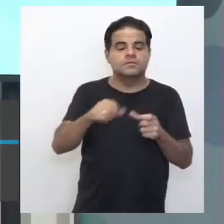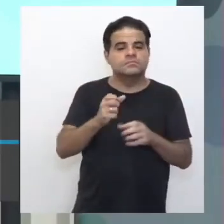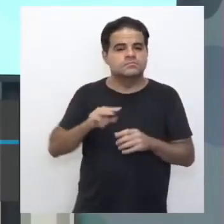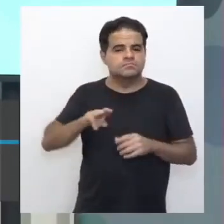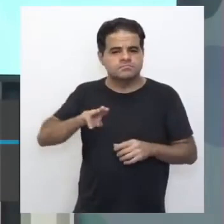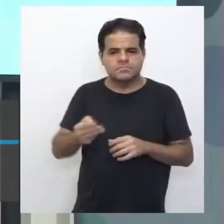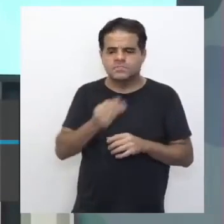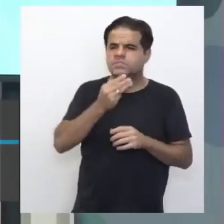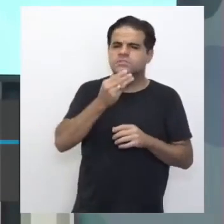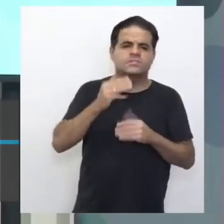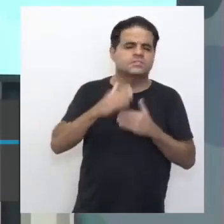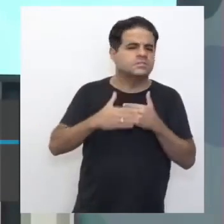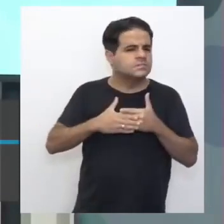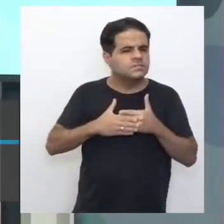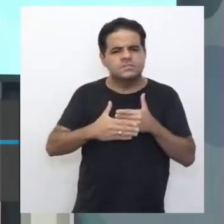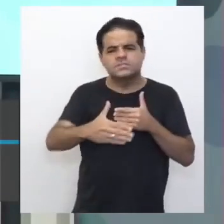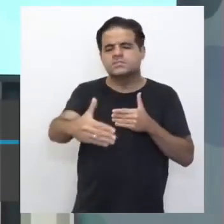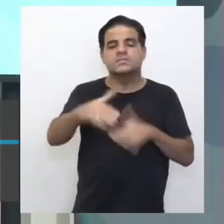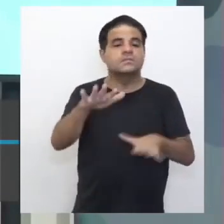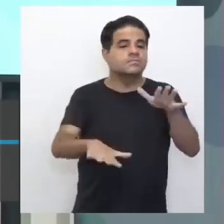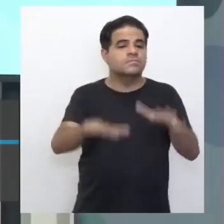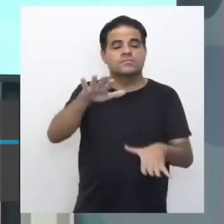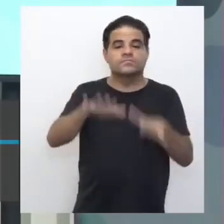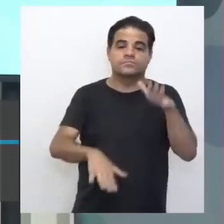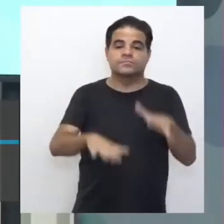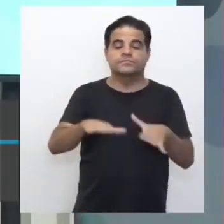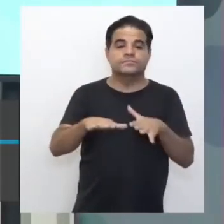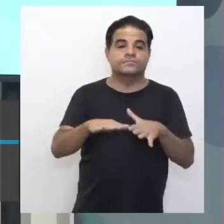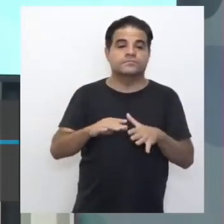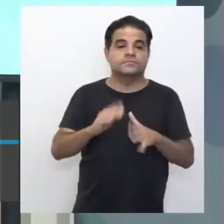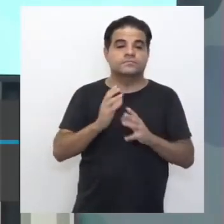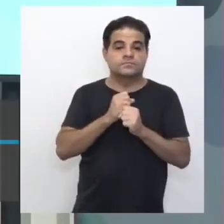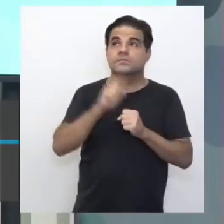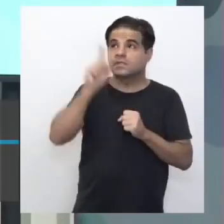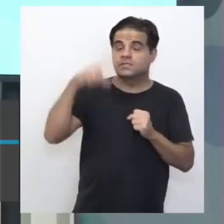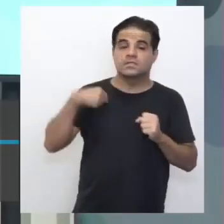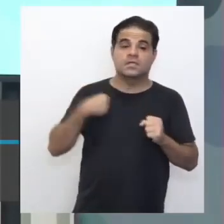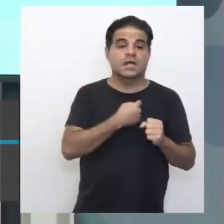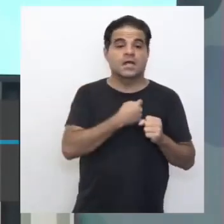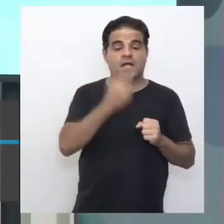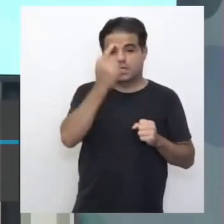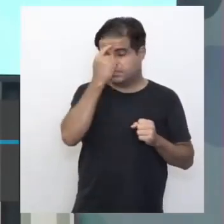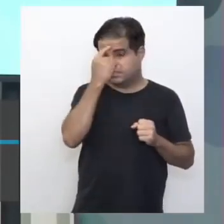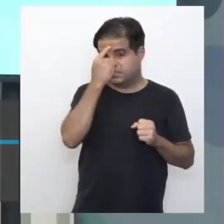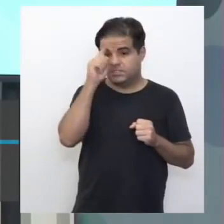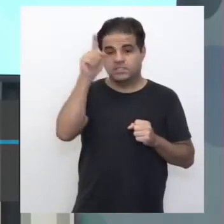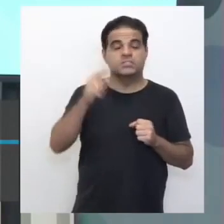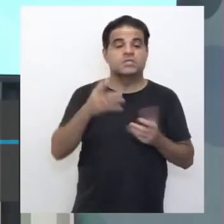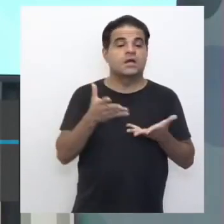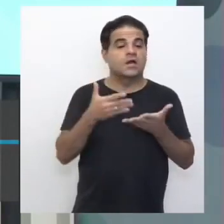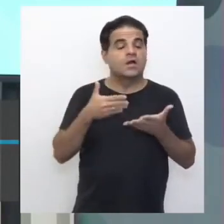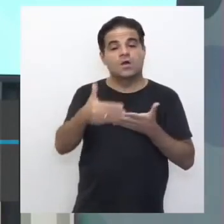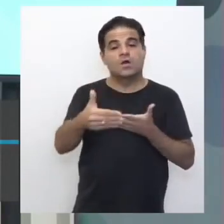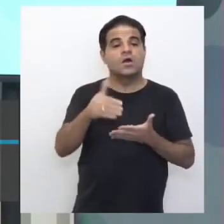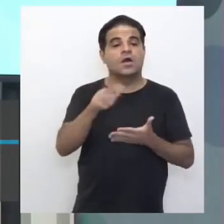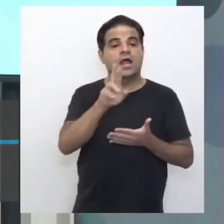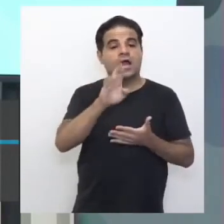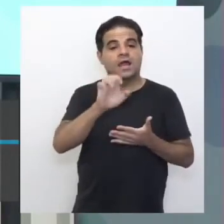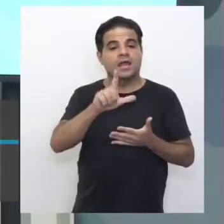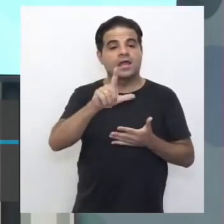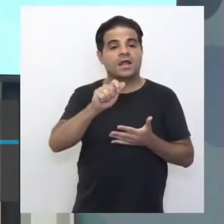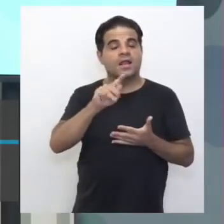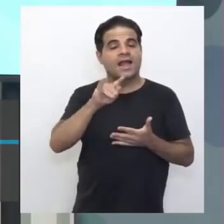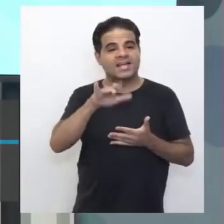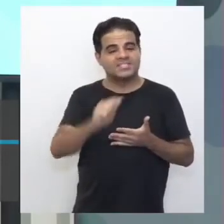milhares, milhões, né? Depende, bilhões, né? Se for a China e a Índia, né? Da população total. Agora, a população relativa, ou